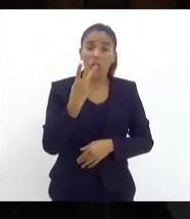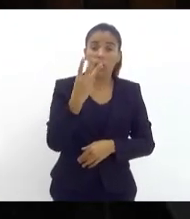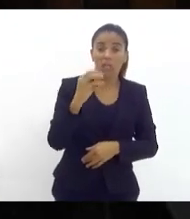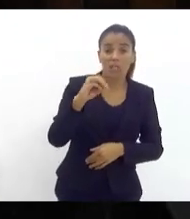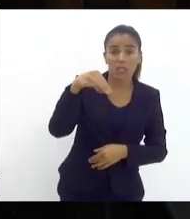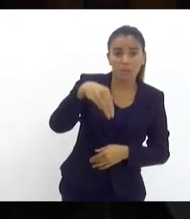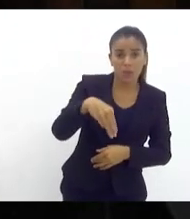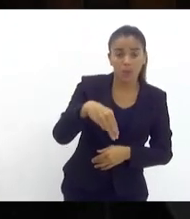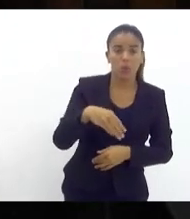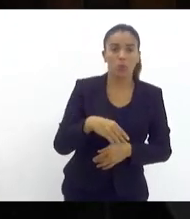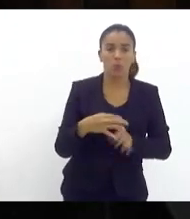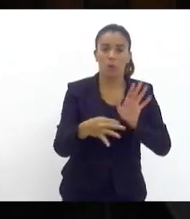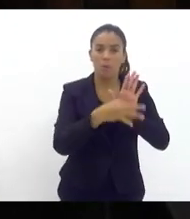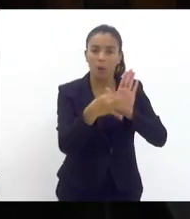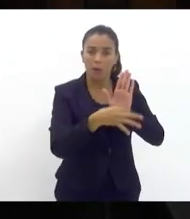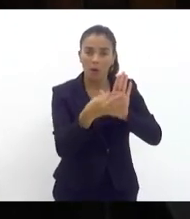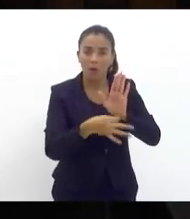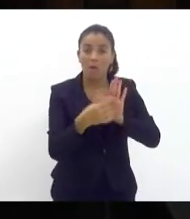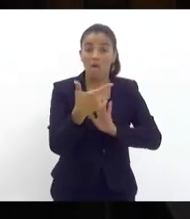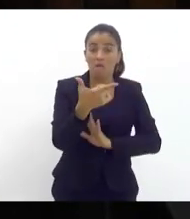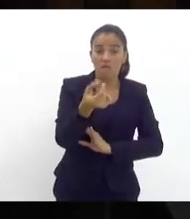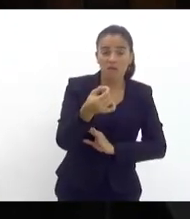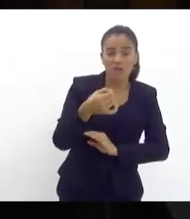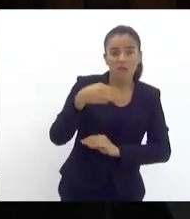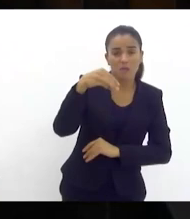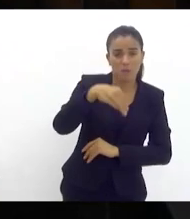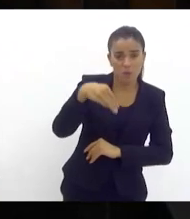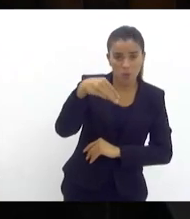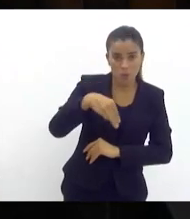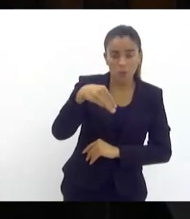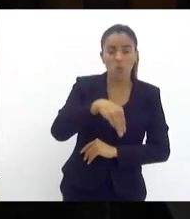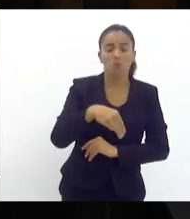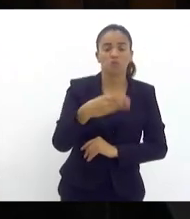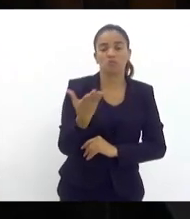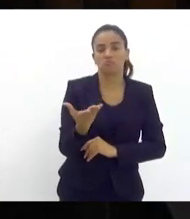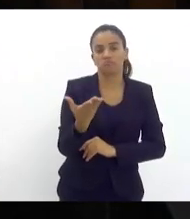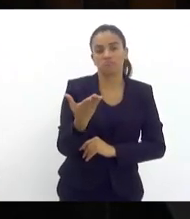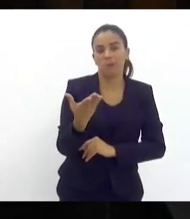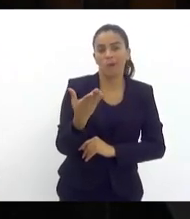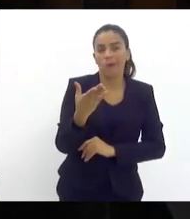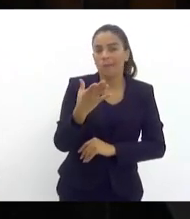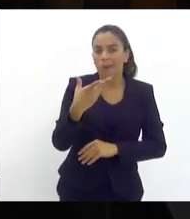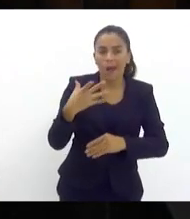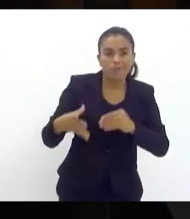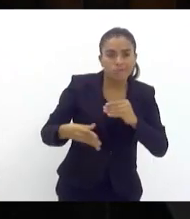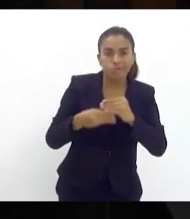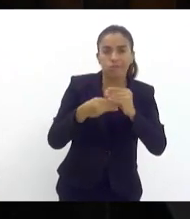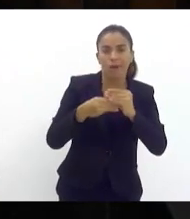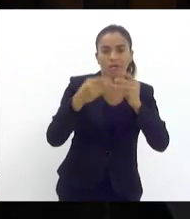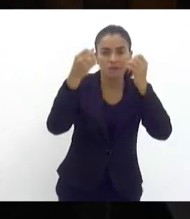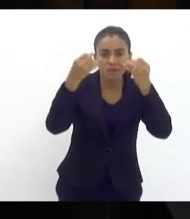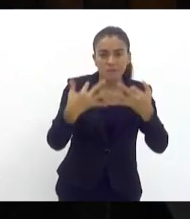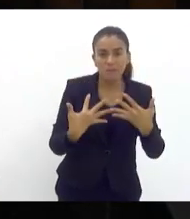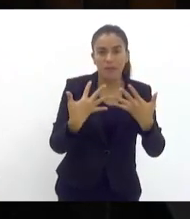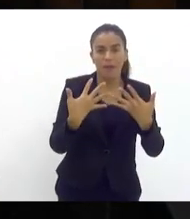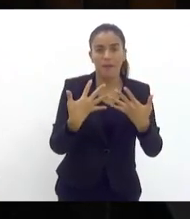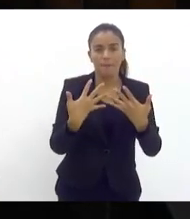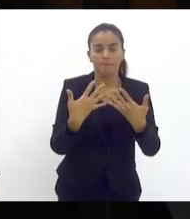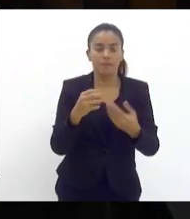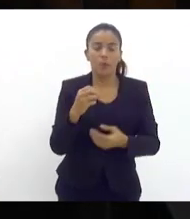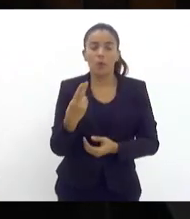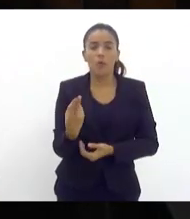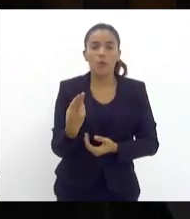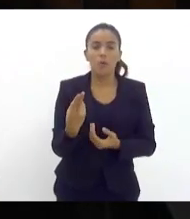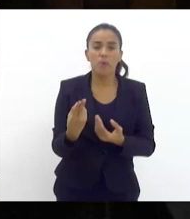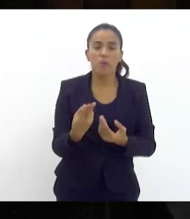minutos para dar um parecer 20 minutos para fazer alguma uma questão de ordem ou uma uma